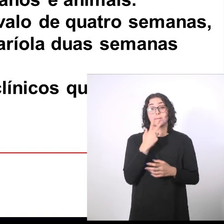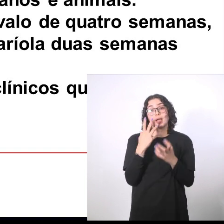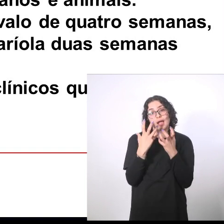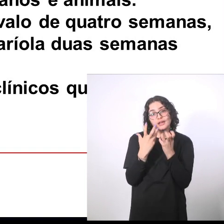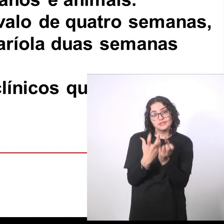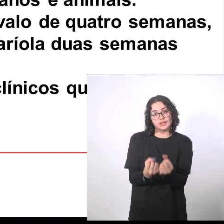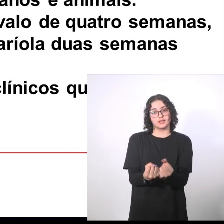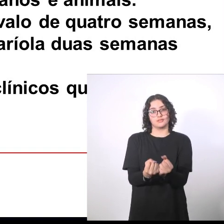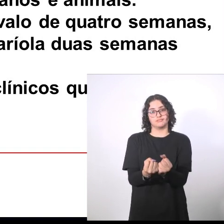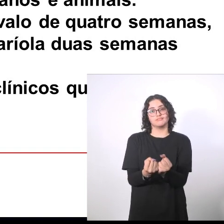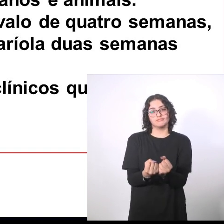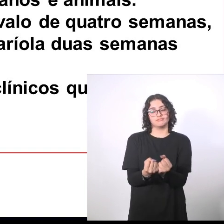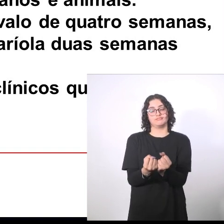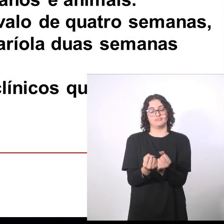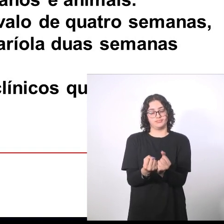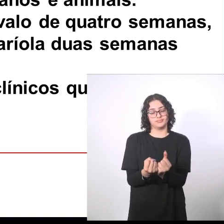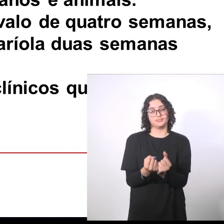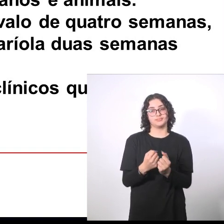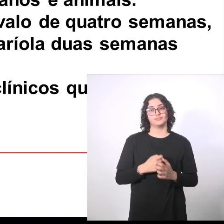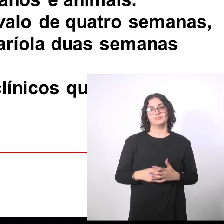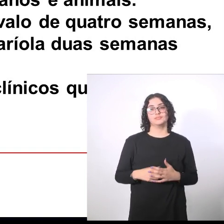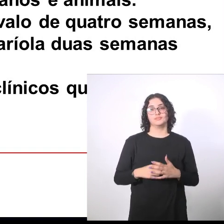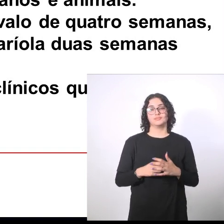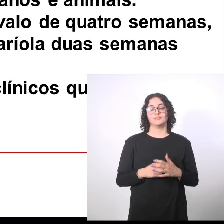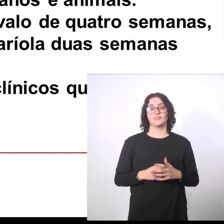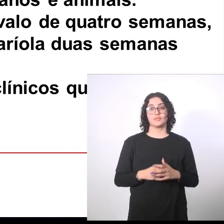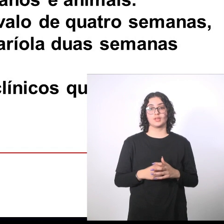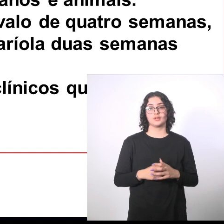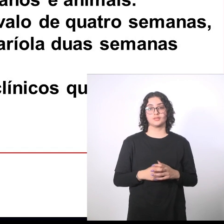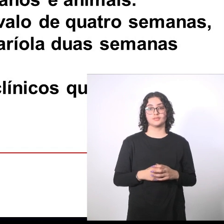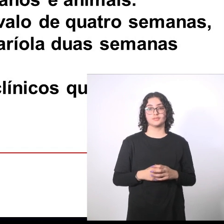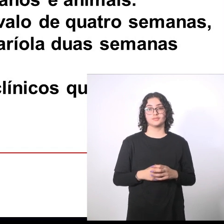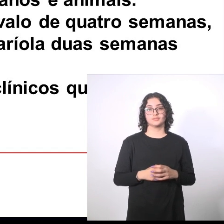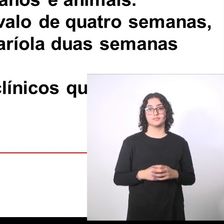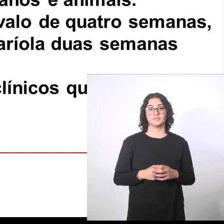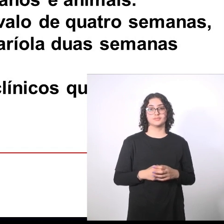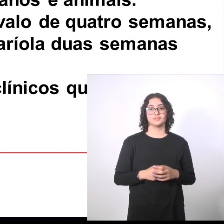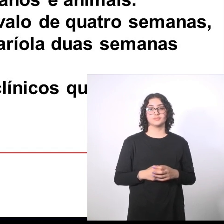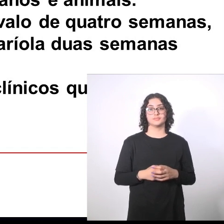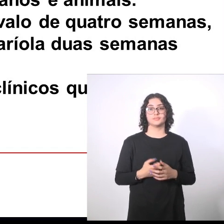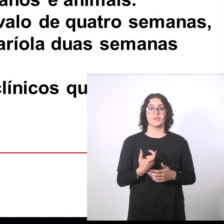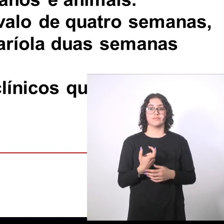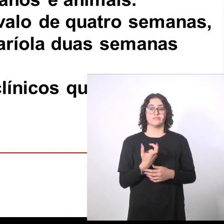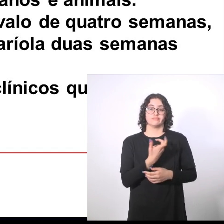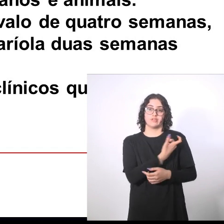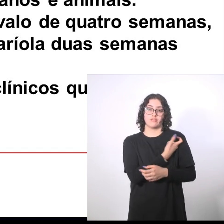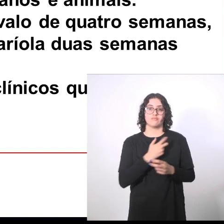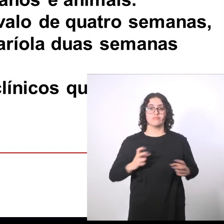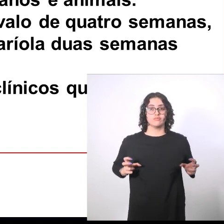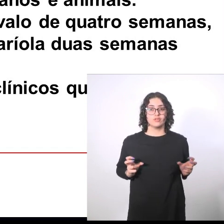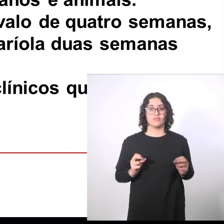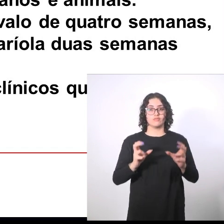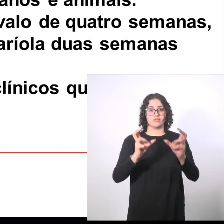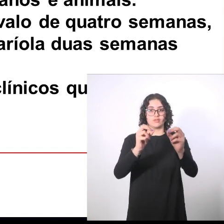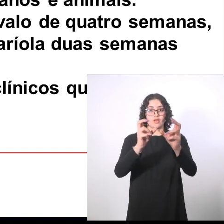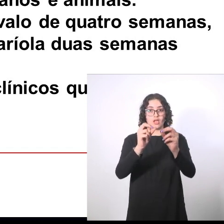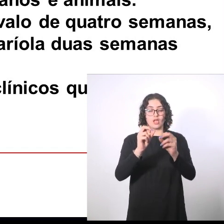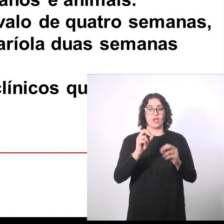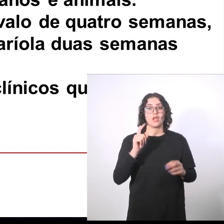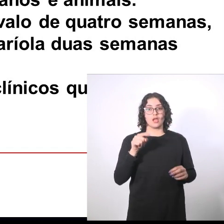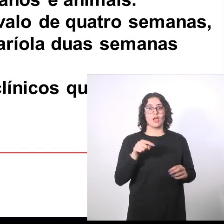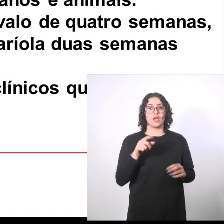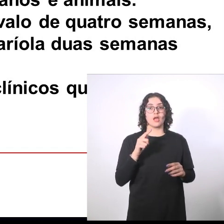aceitável do ponto de vista de reatogenicidade. É uma vacina de vírus atenuado também, porém de